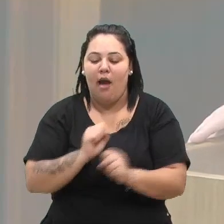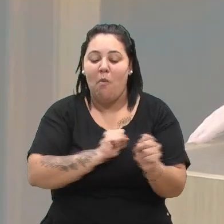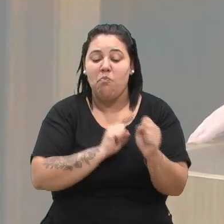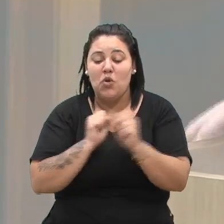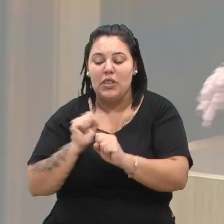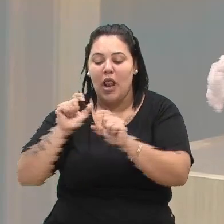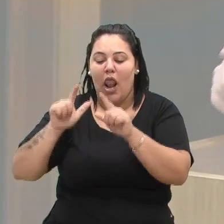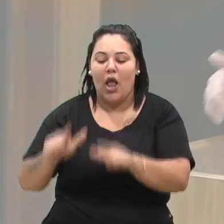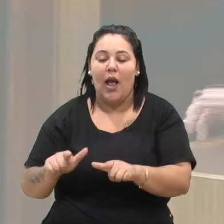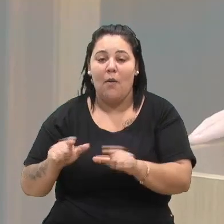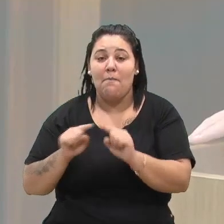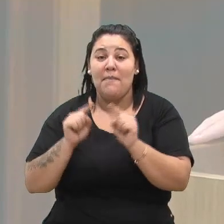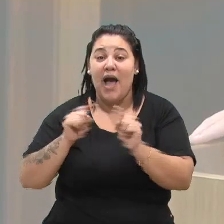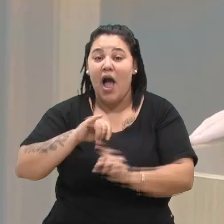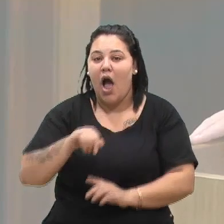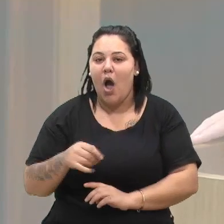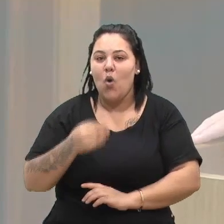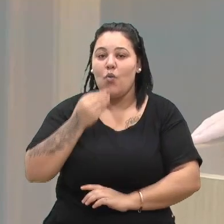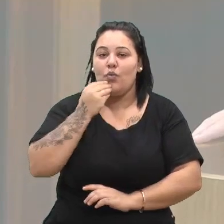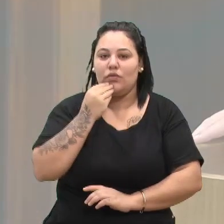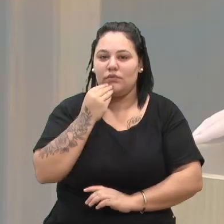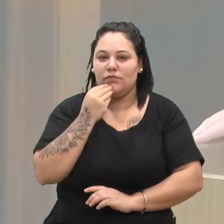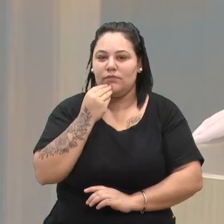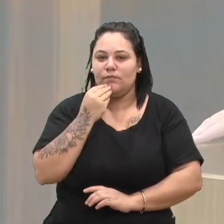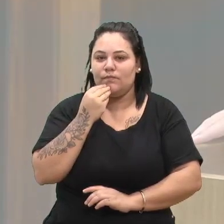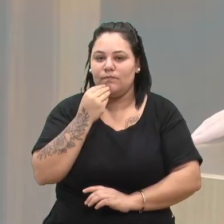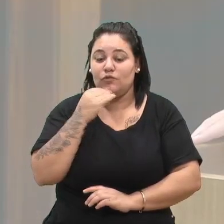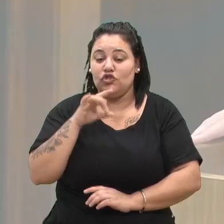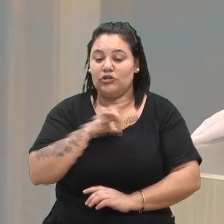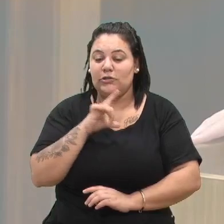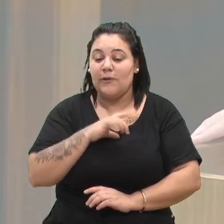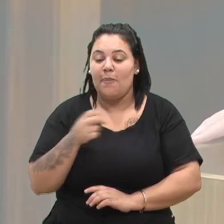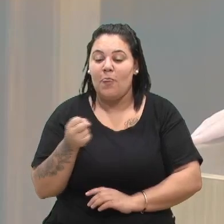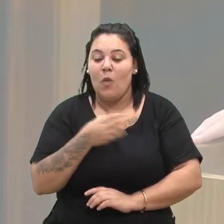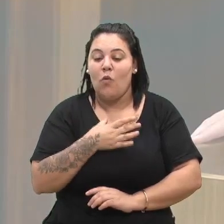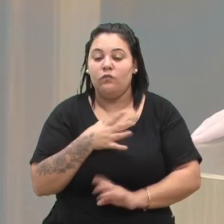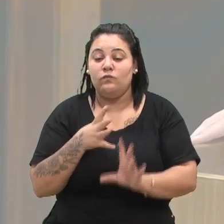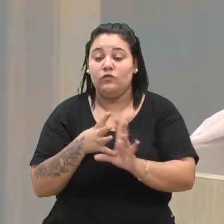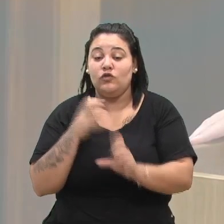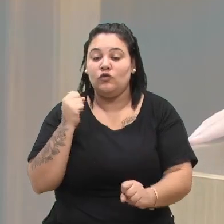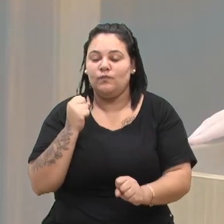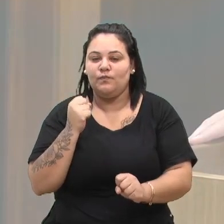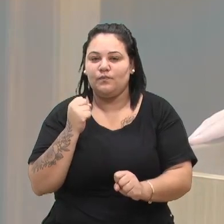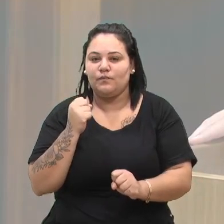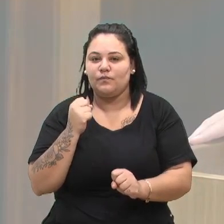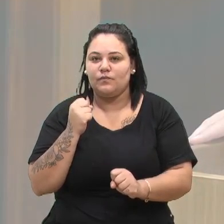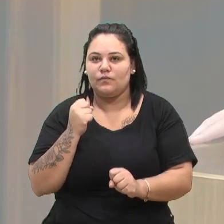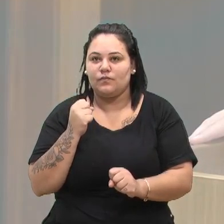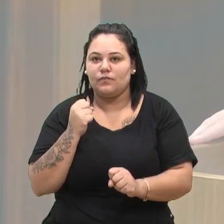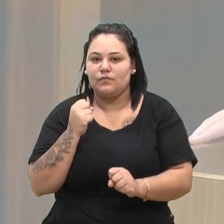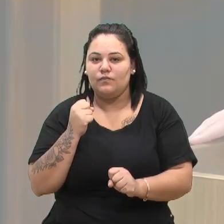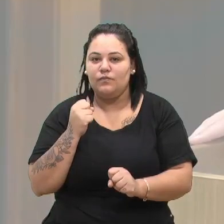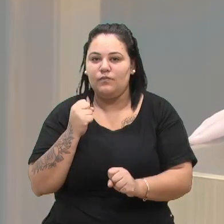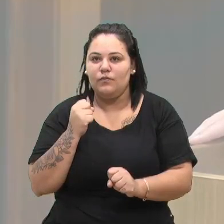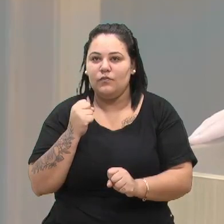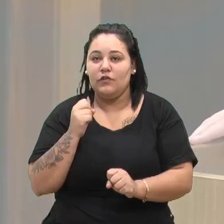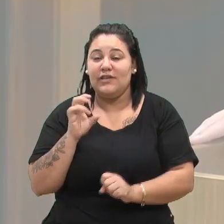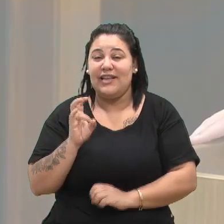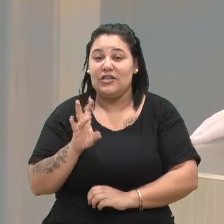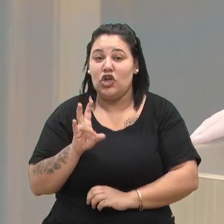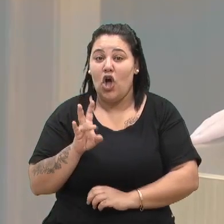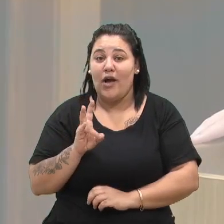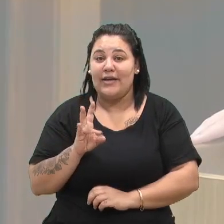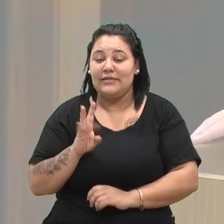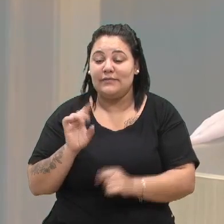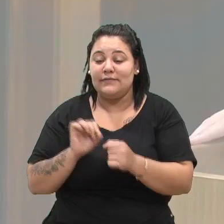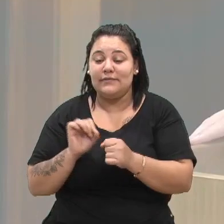jogo, mas a oportunidade de obter novos lucros e lavar dinheiro do tráfico de drogas em atividades